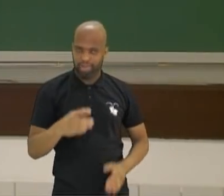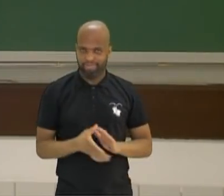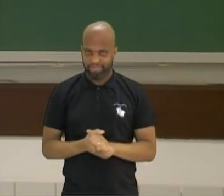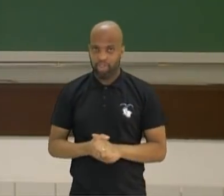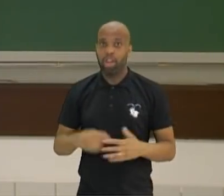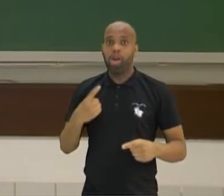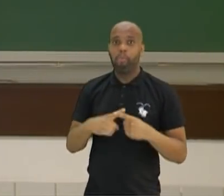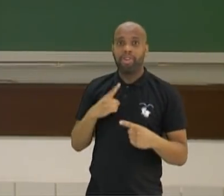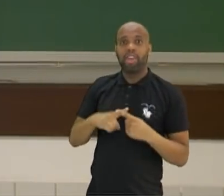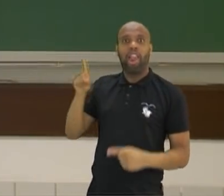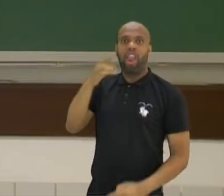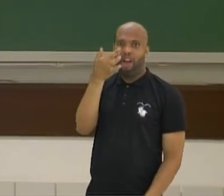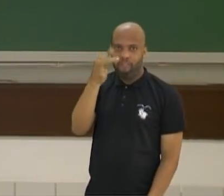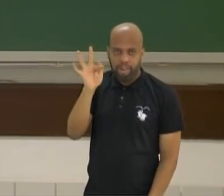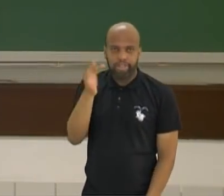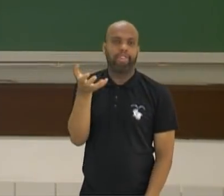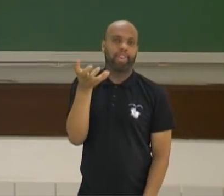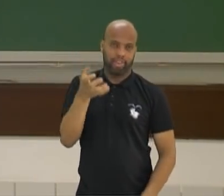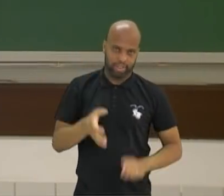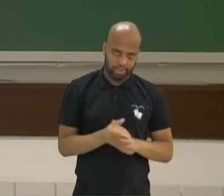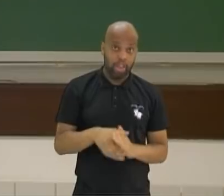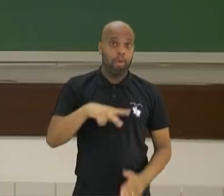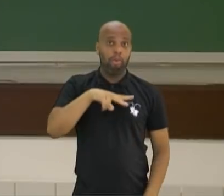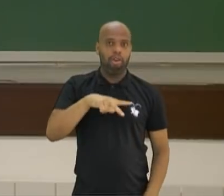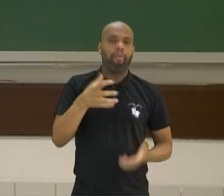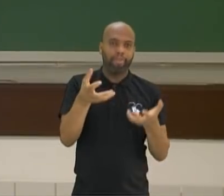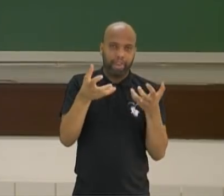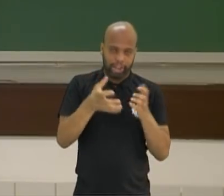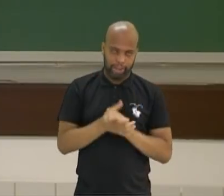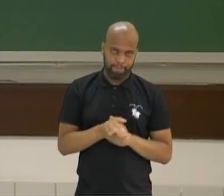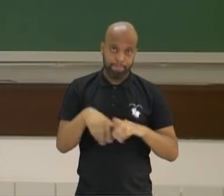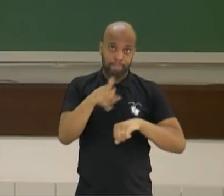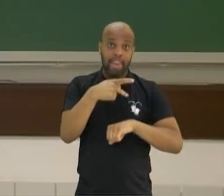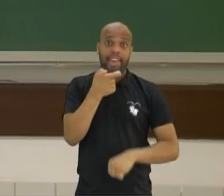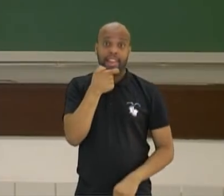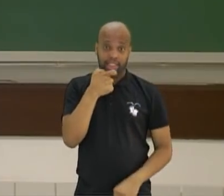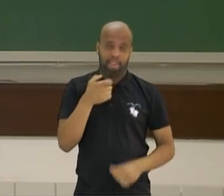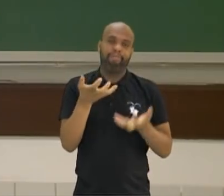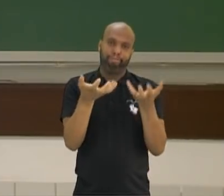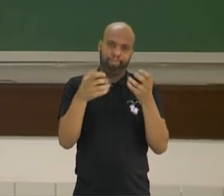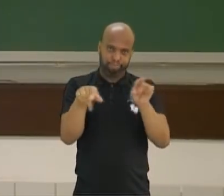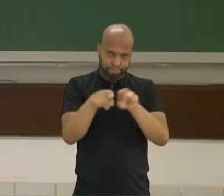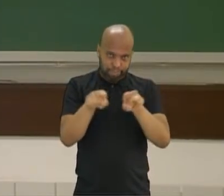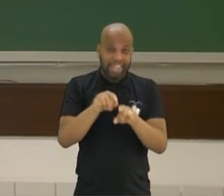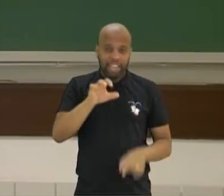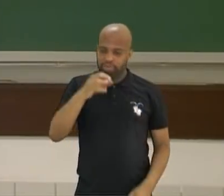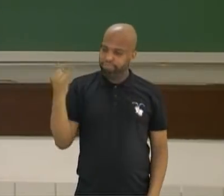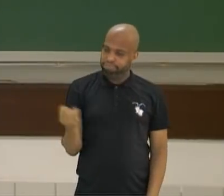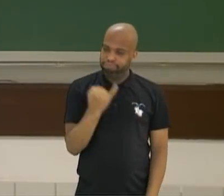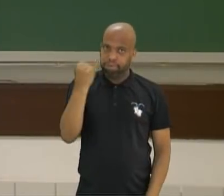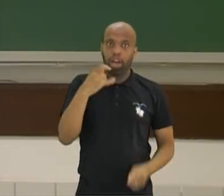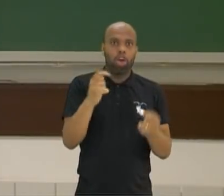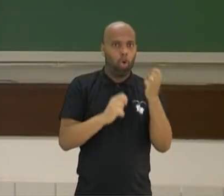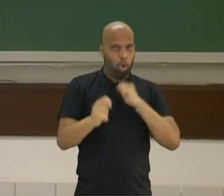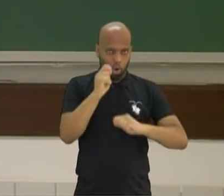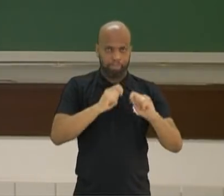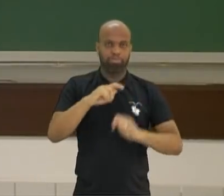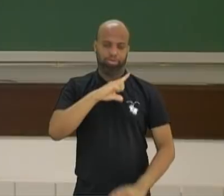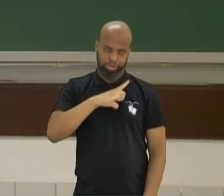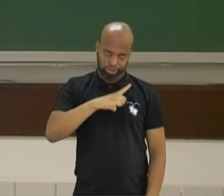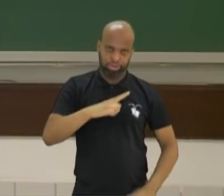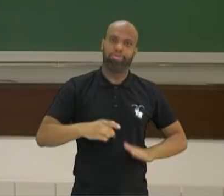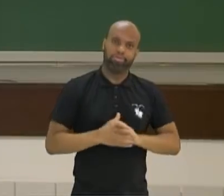na Inglaterra era muito apreciado isso. Tá? Então, isso tinha uma grande importância econômica.